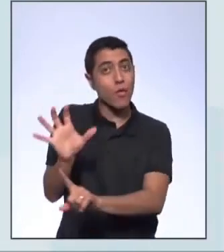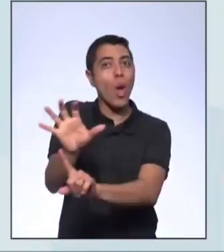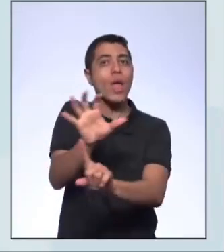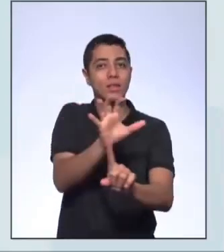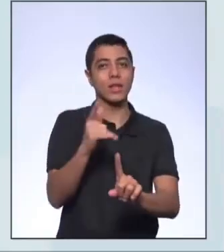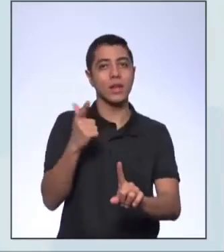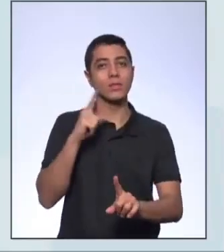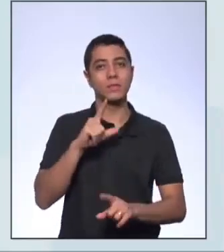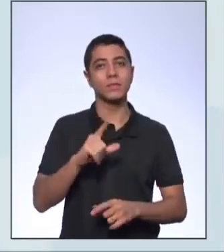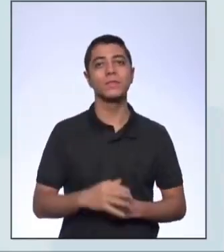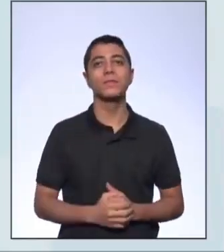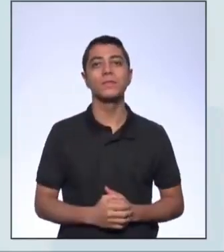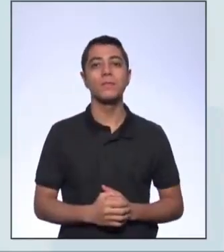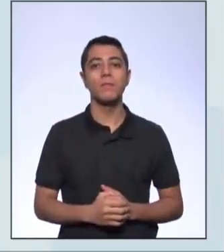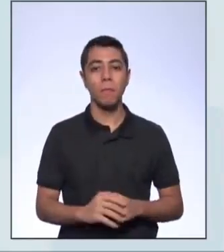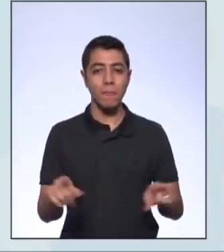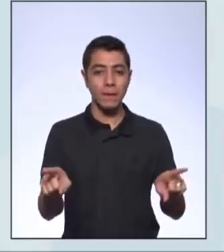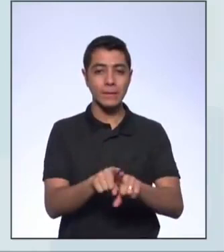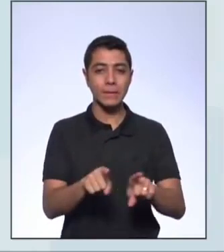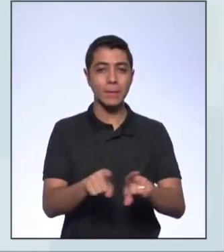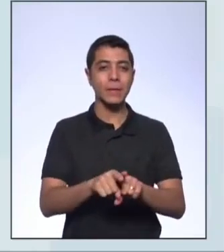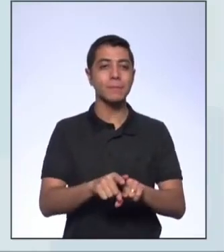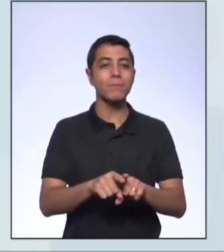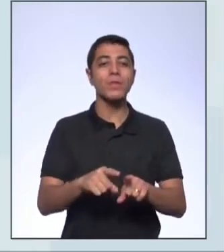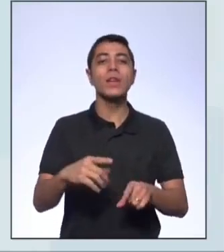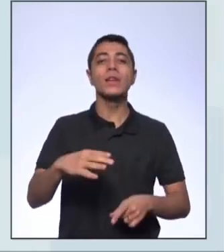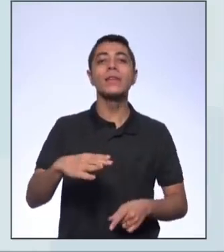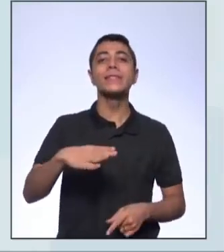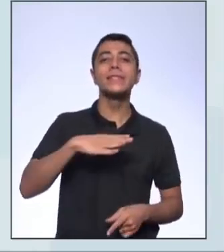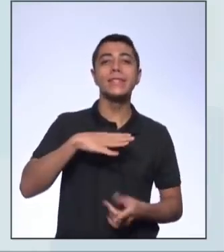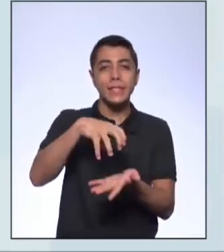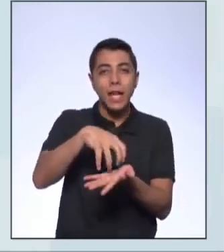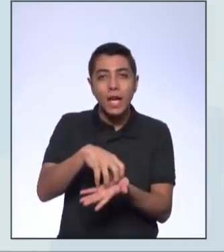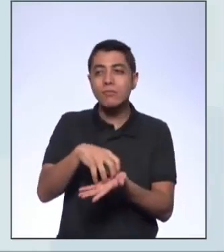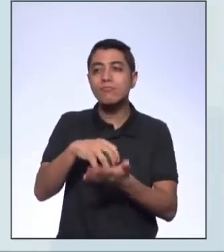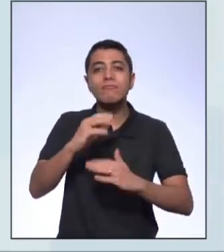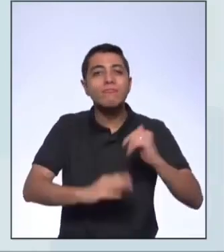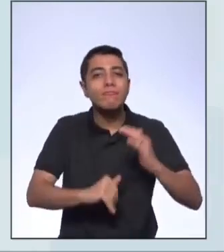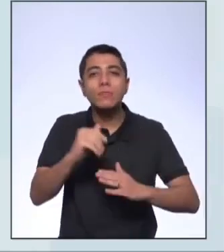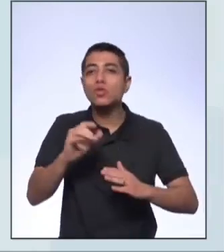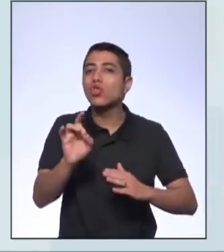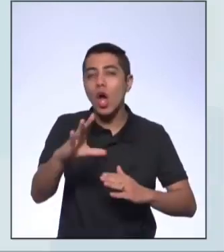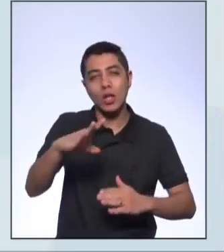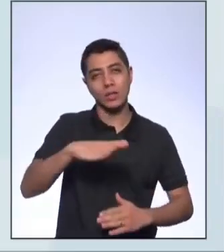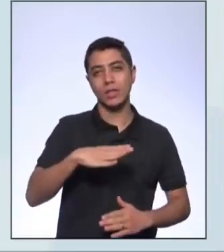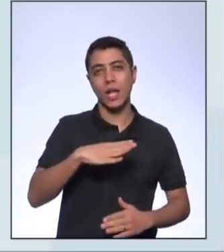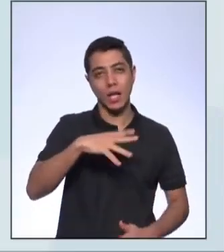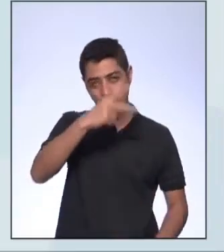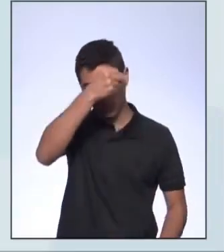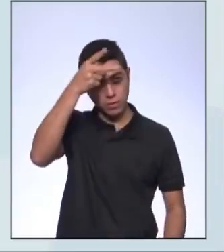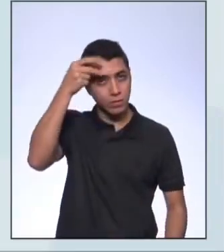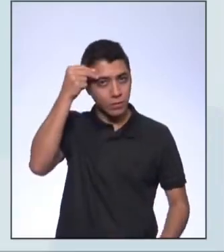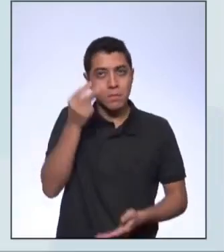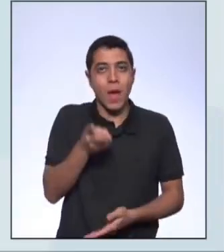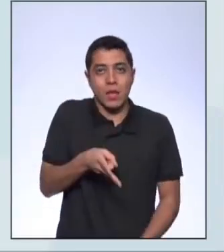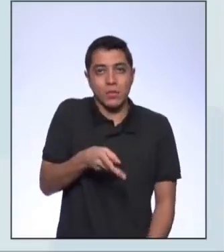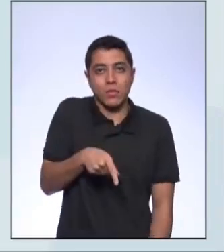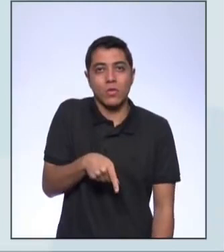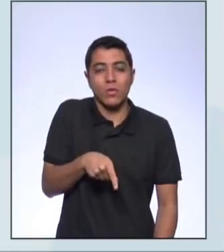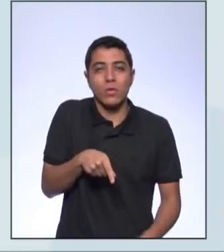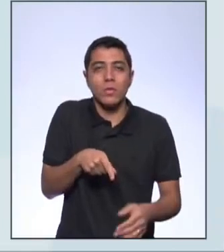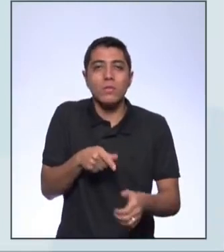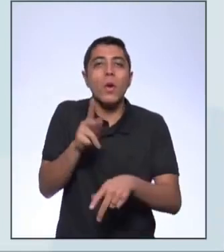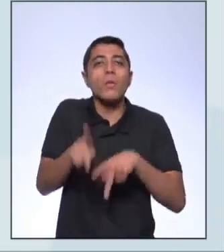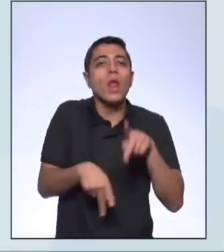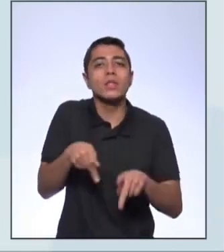aí a centralidade atuação não está polo os limites do seu município se ele vindo apenas aos seus